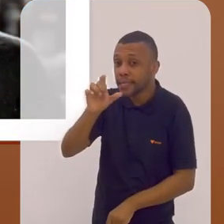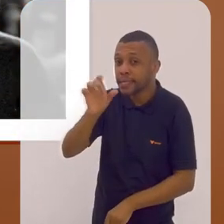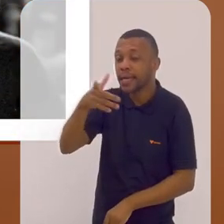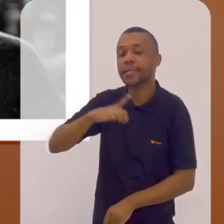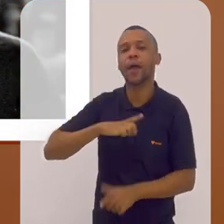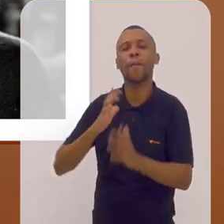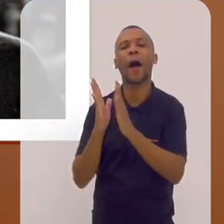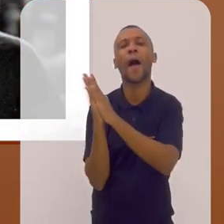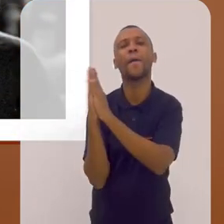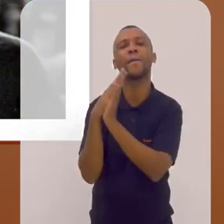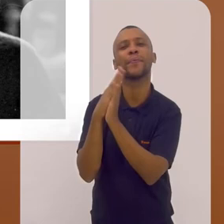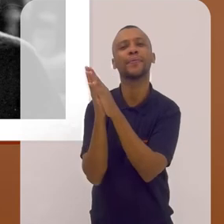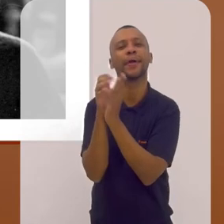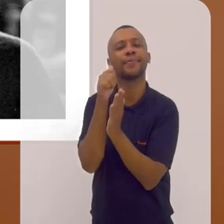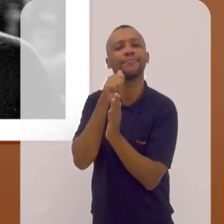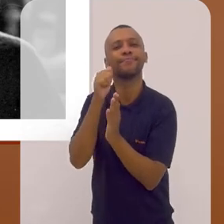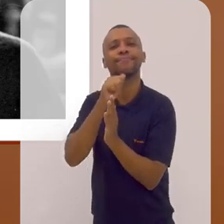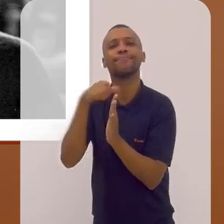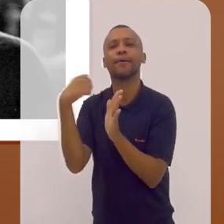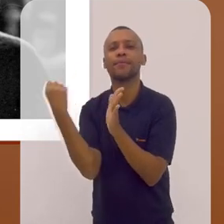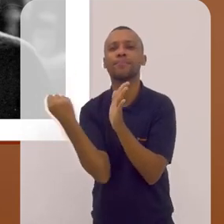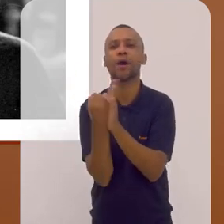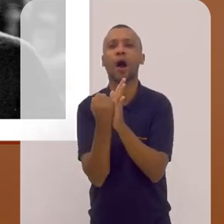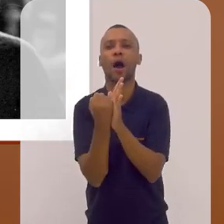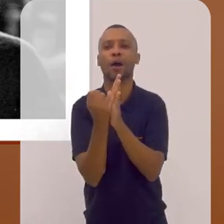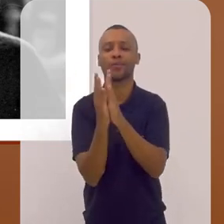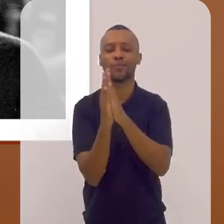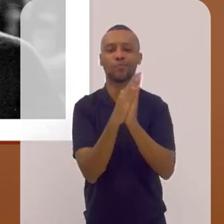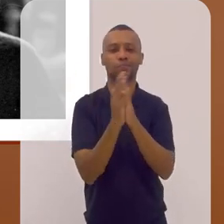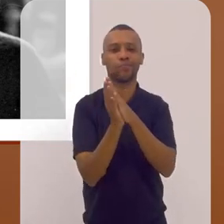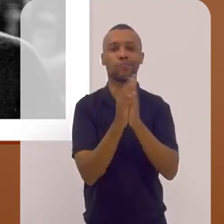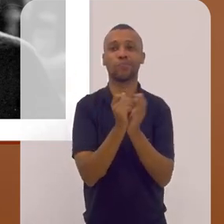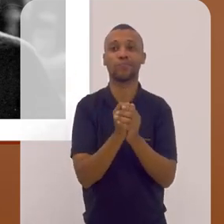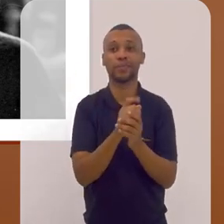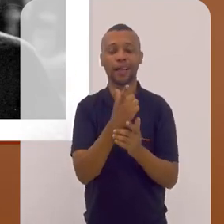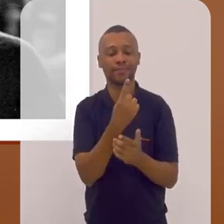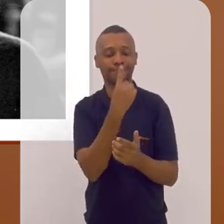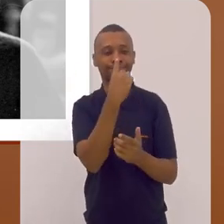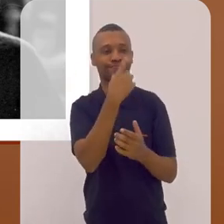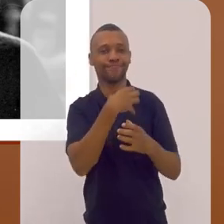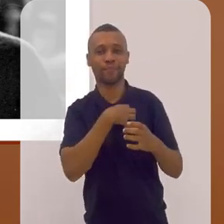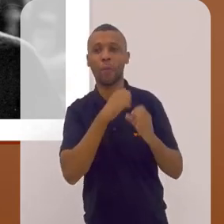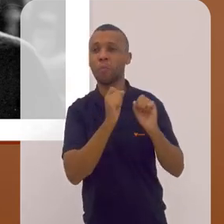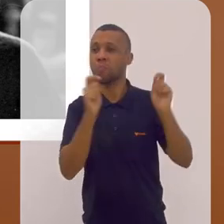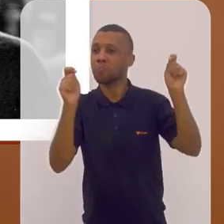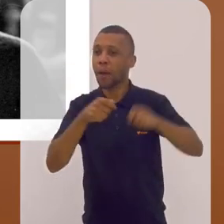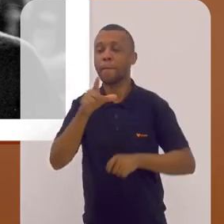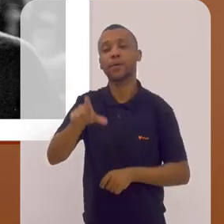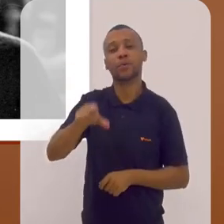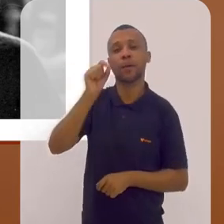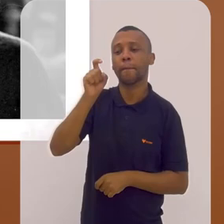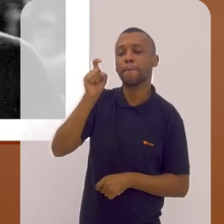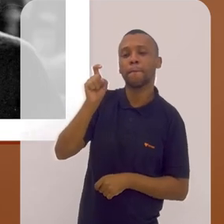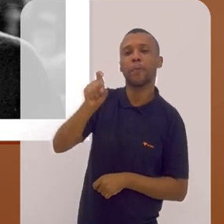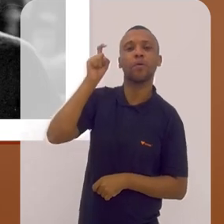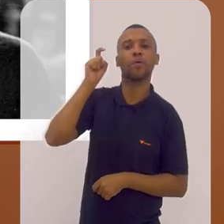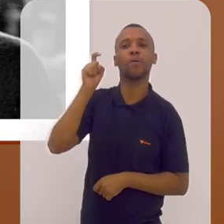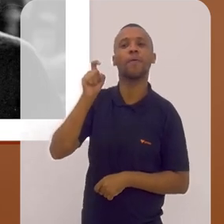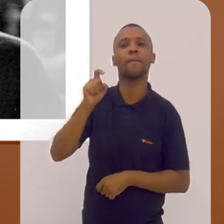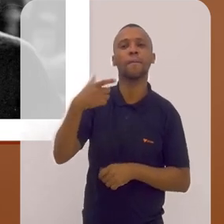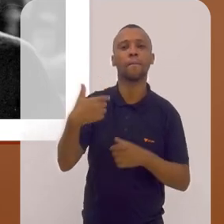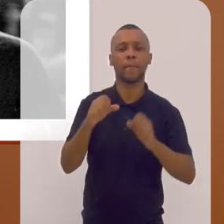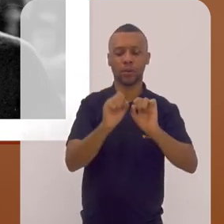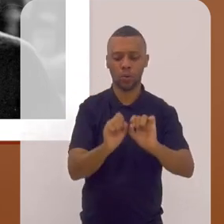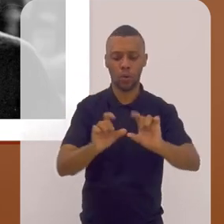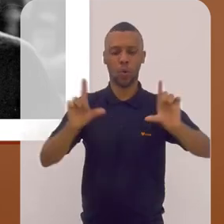bonequinha, né? Porque era a forma que a gente tinha para assim distinguir. Quem se identificar com a bonequinha pode escolher a